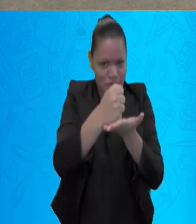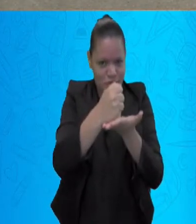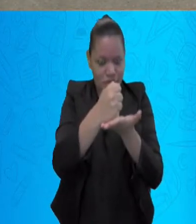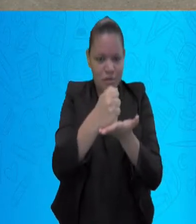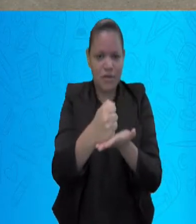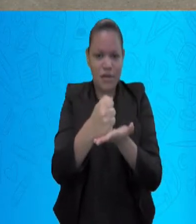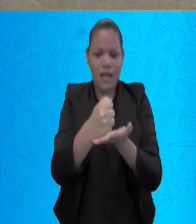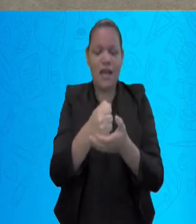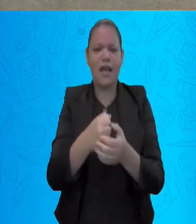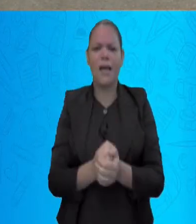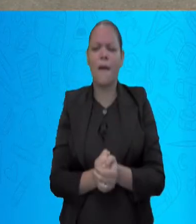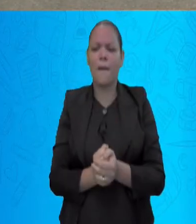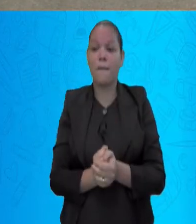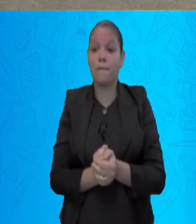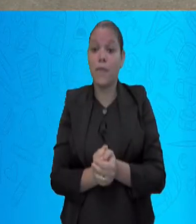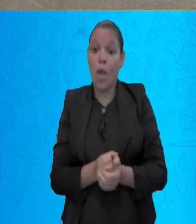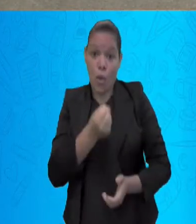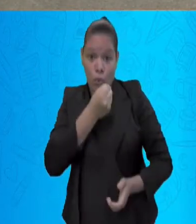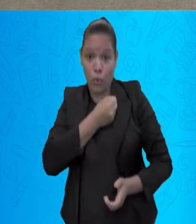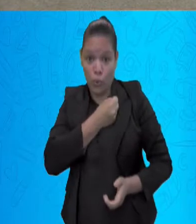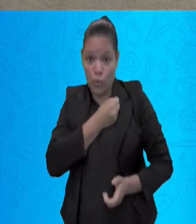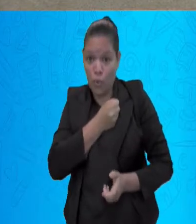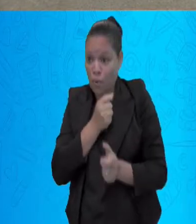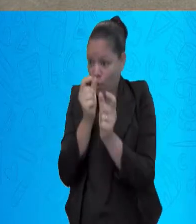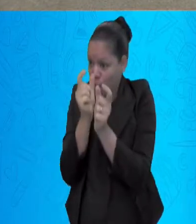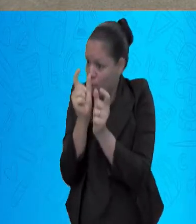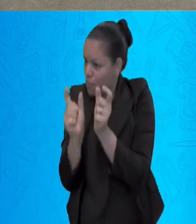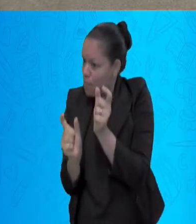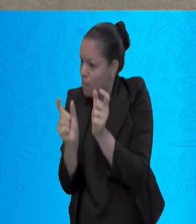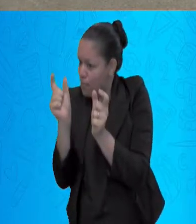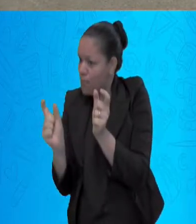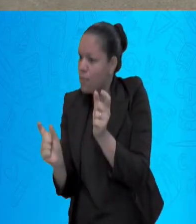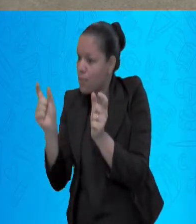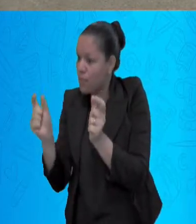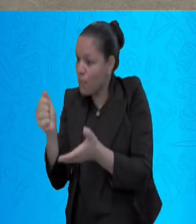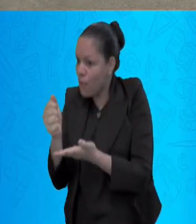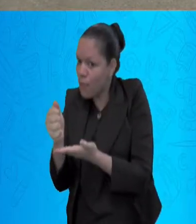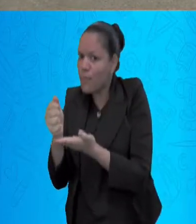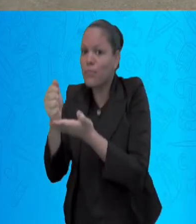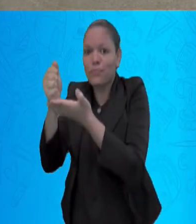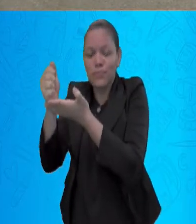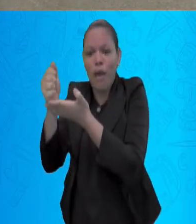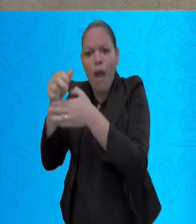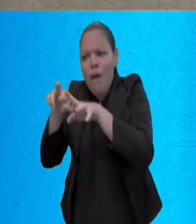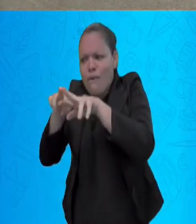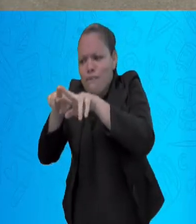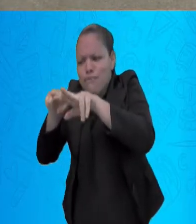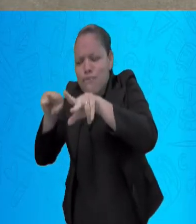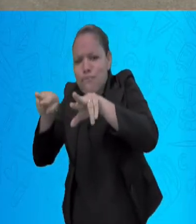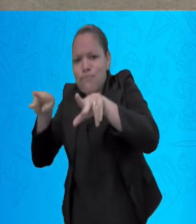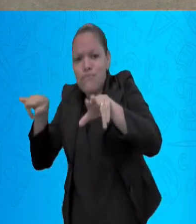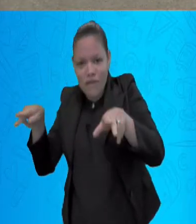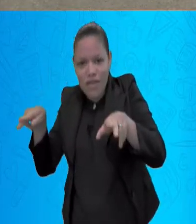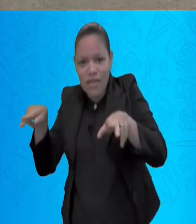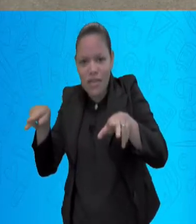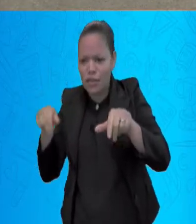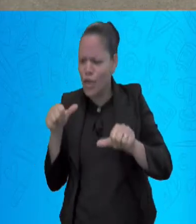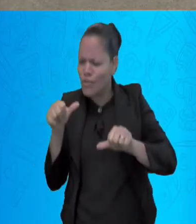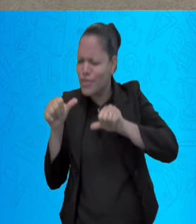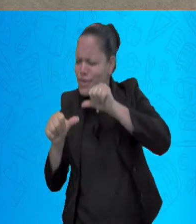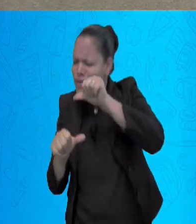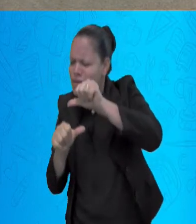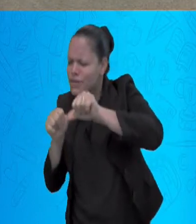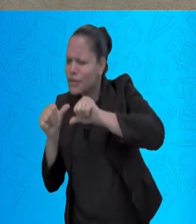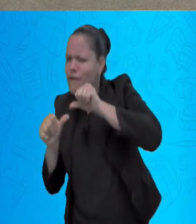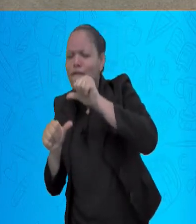aonde ele estiver, ele vai ter um valor posicional diferente, tá? O número modifica o seu valor. Por